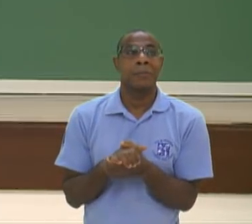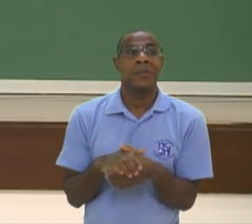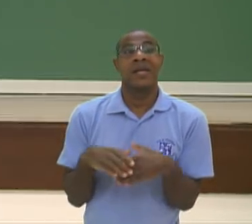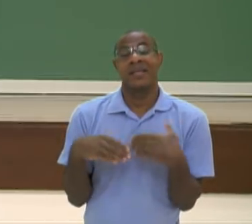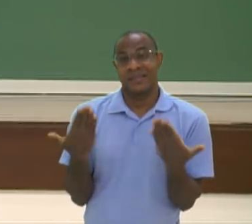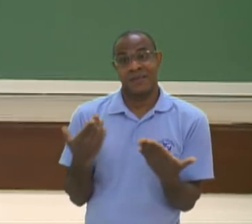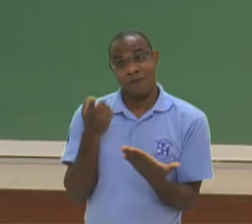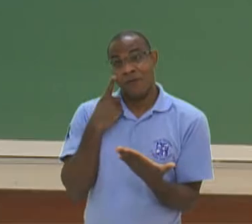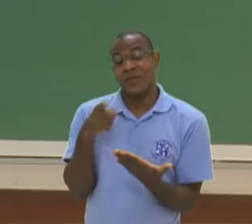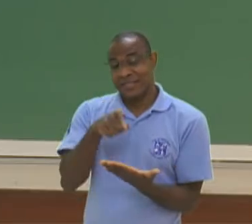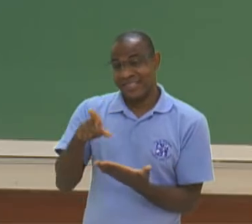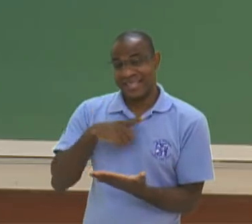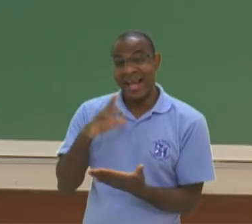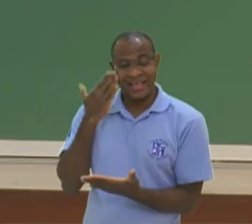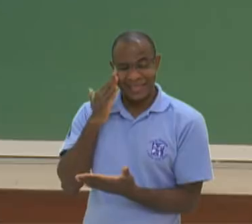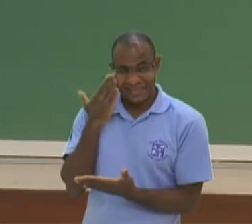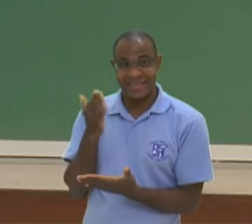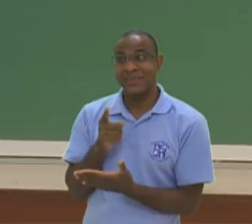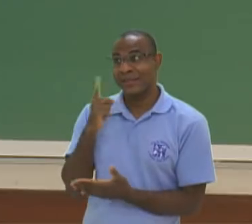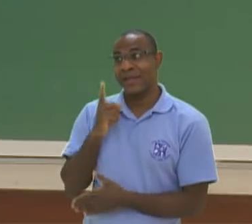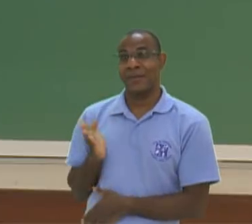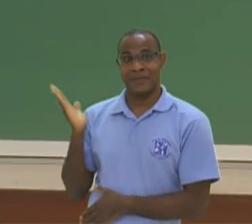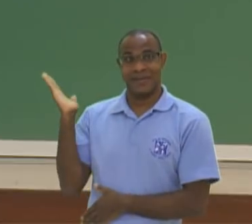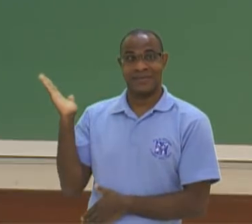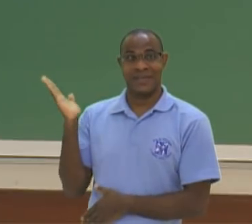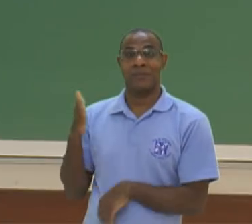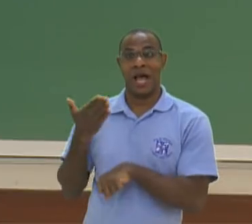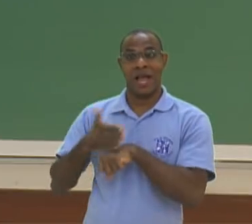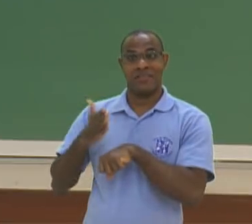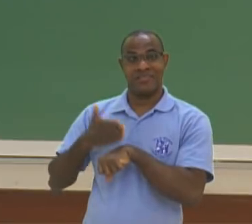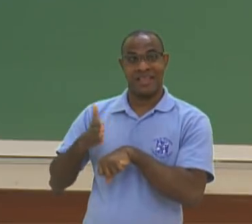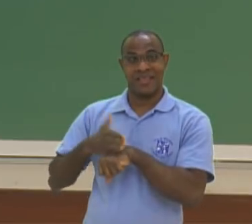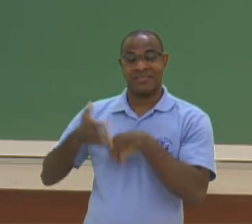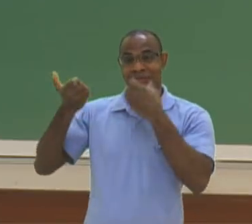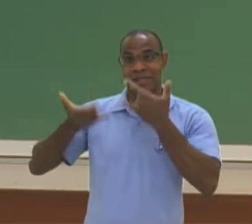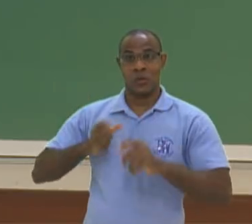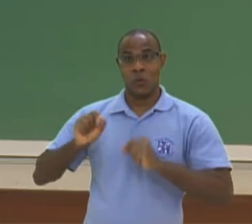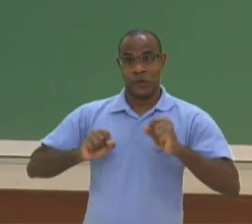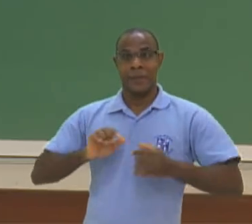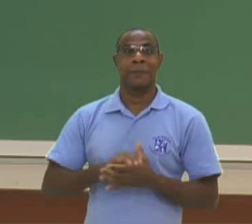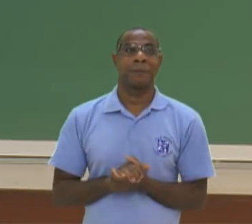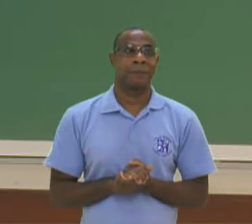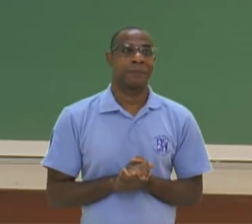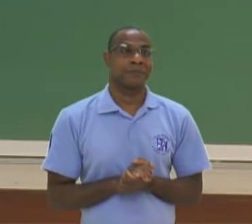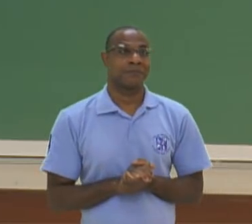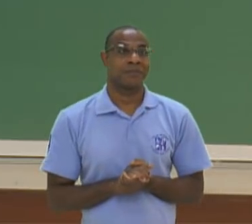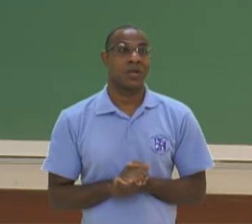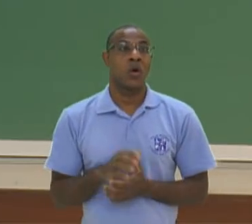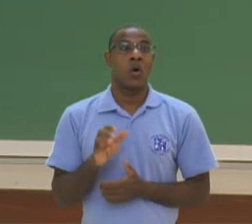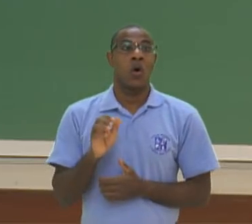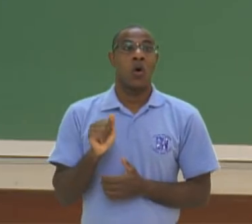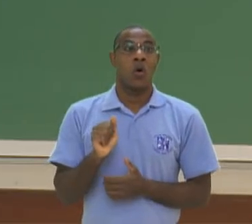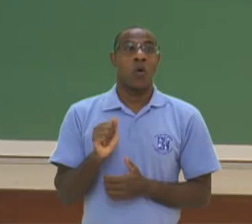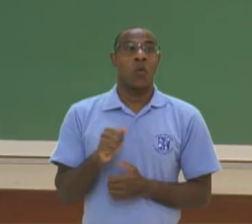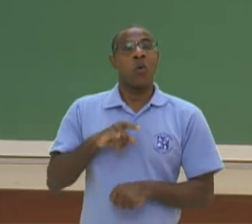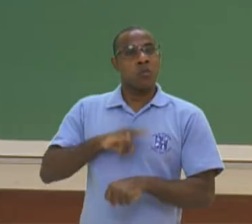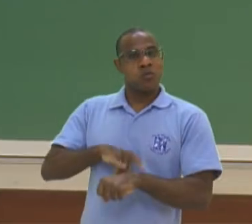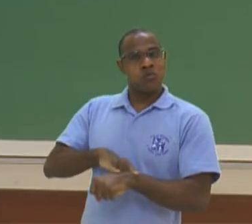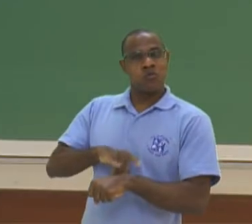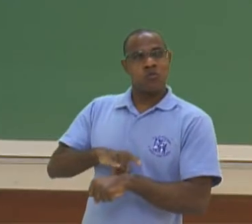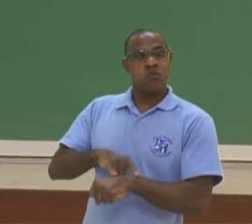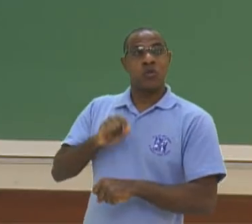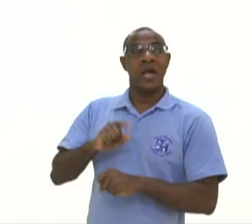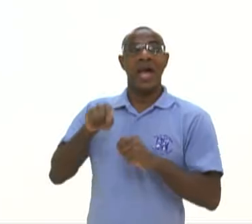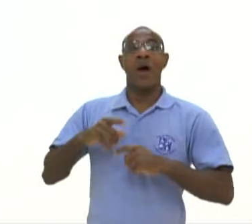Vamos ver se você está entendendo. Temos aqui um exercício que diz o seguinte. O antidiurético é um hormônio